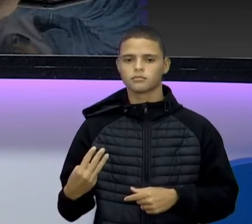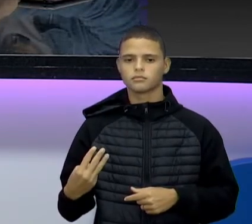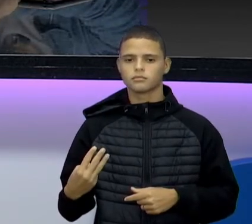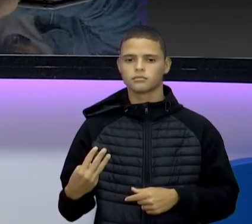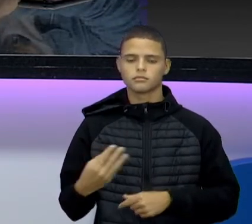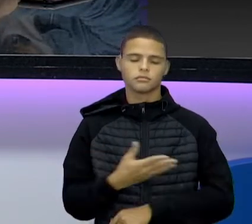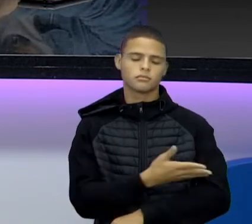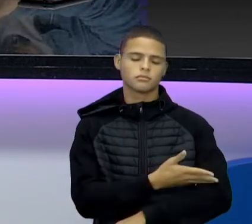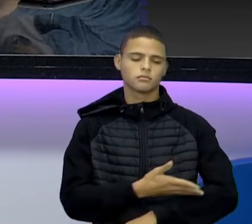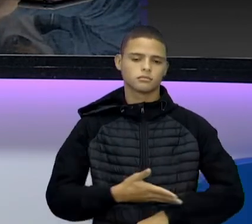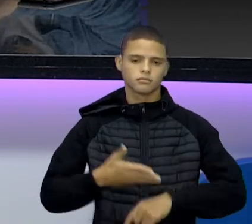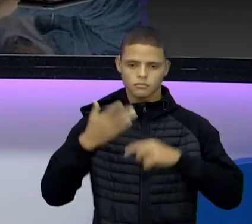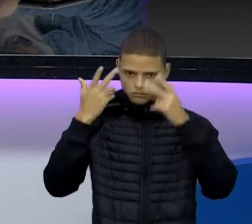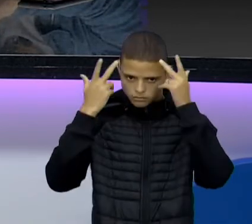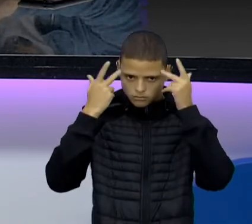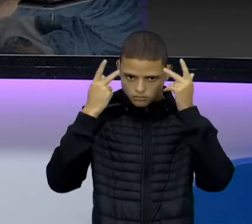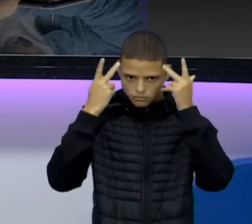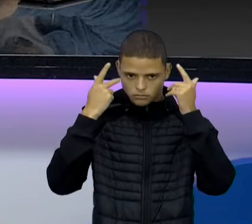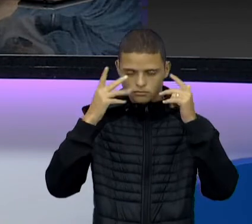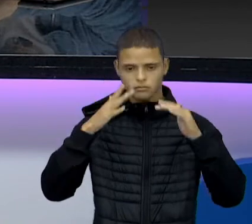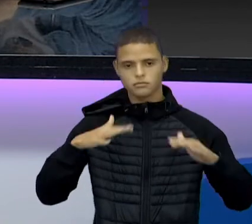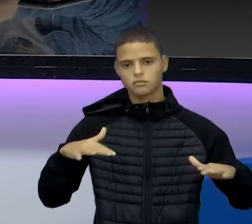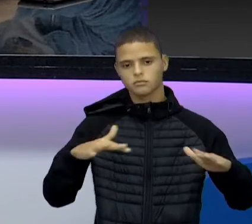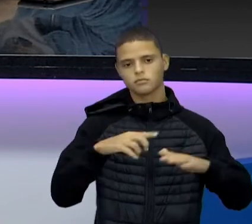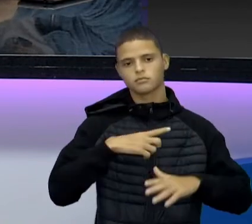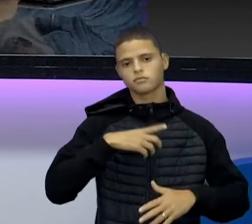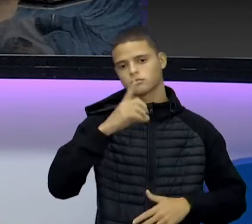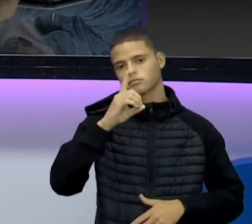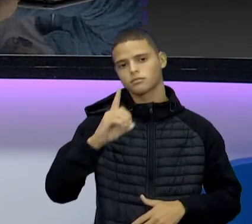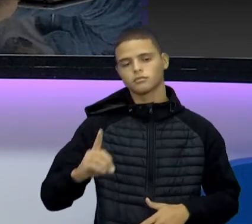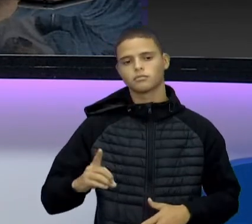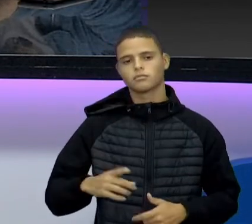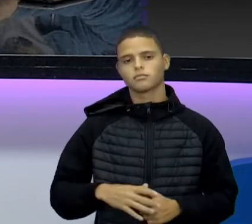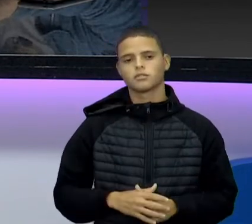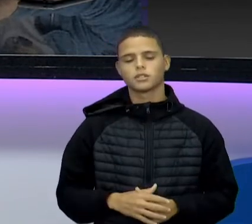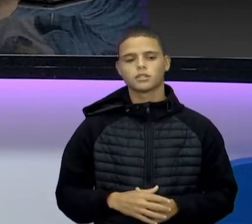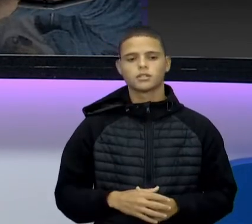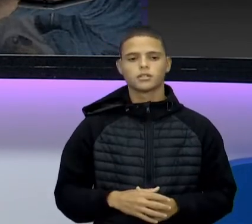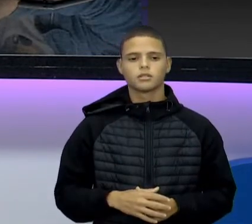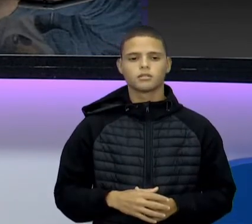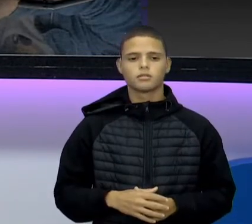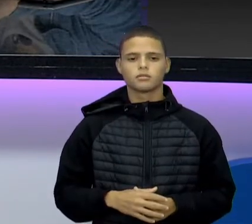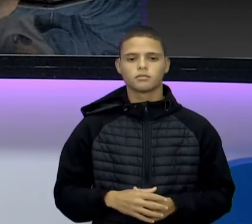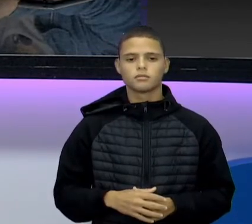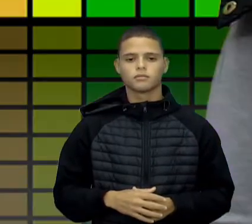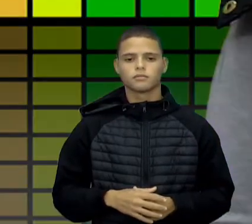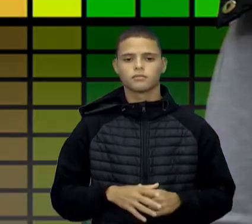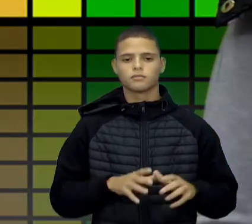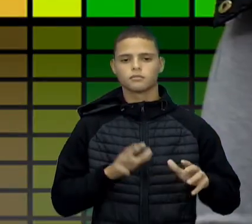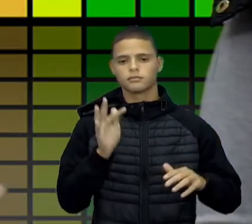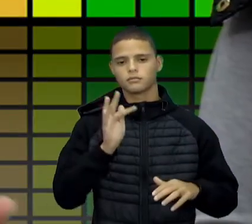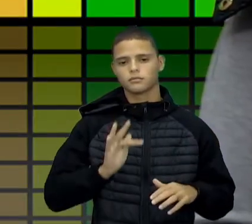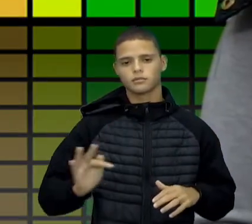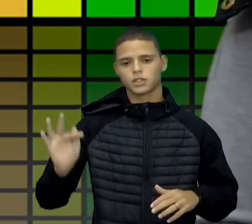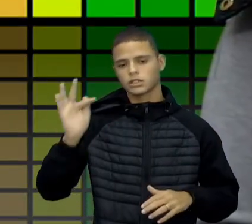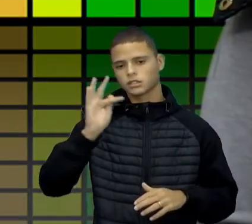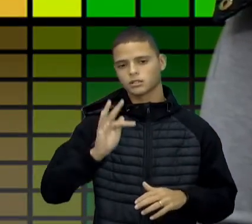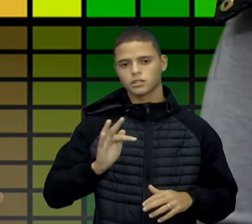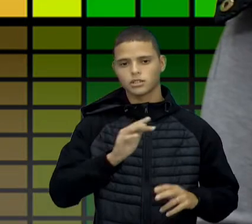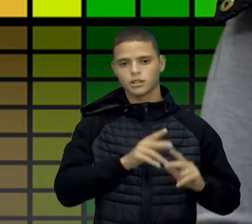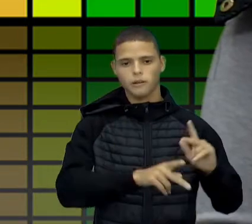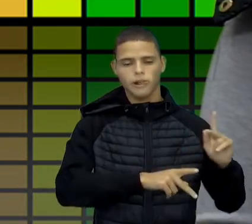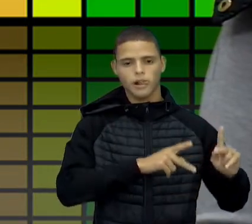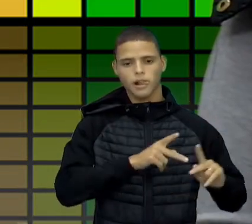ser comum, né? Todos têm esse direito. Tanto que, assim, na universidade pública, por exemplo, aqui em São